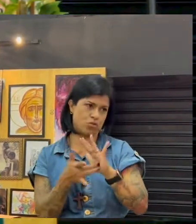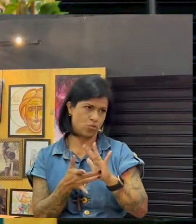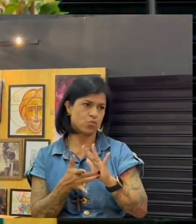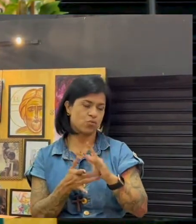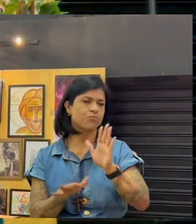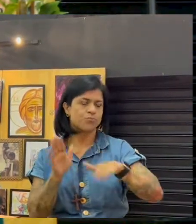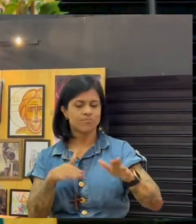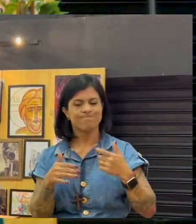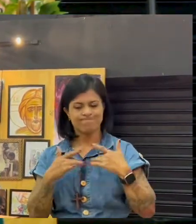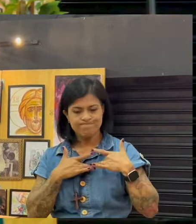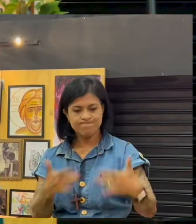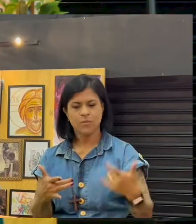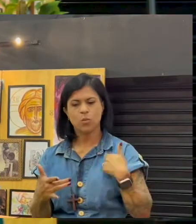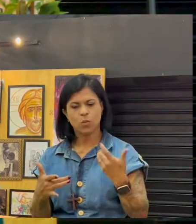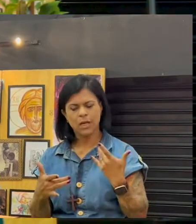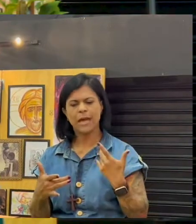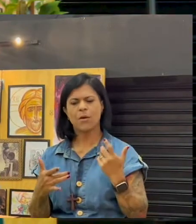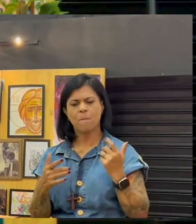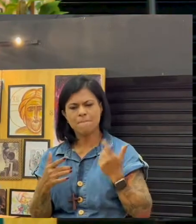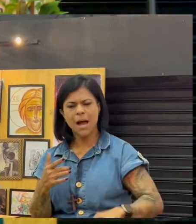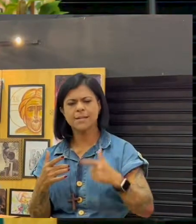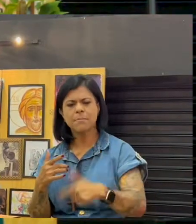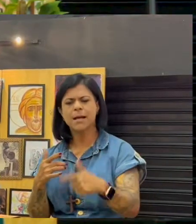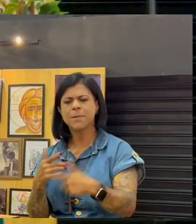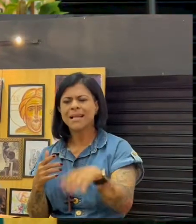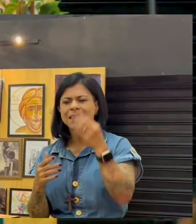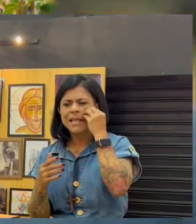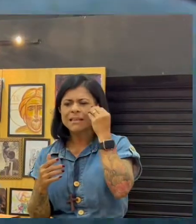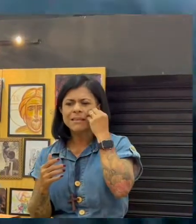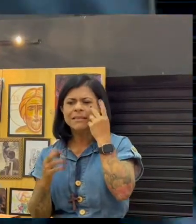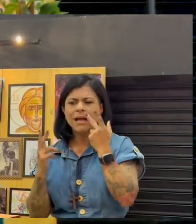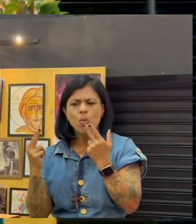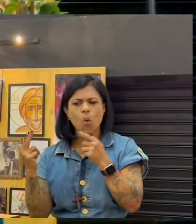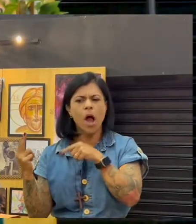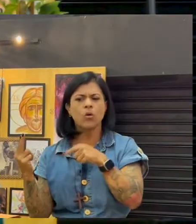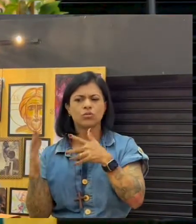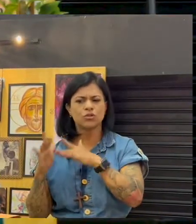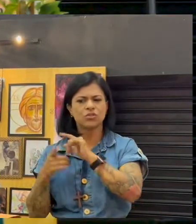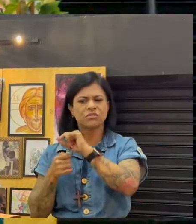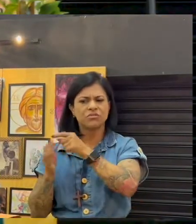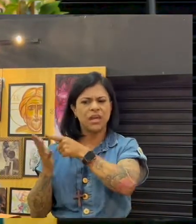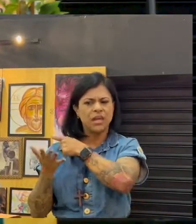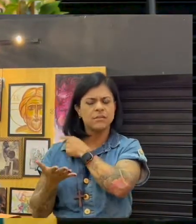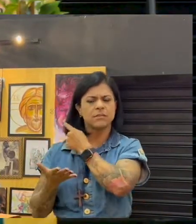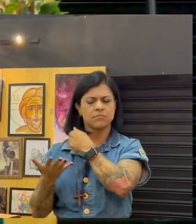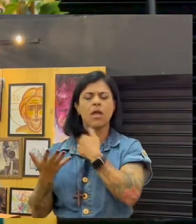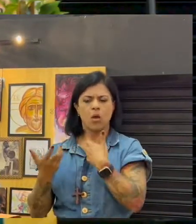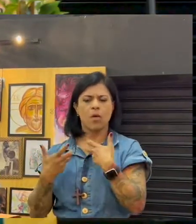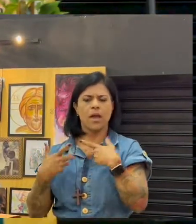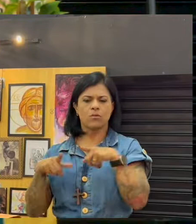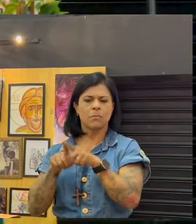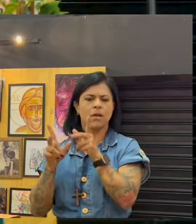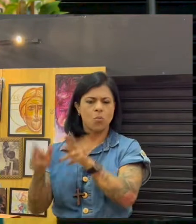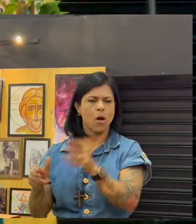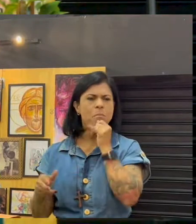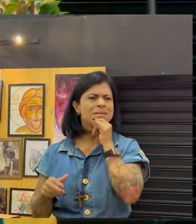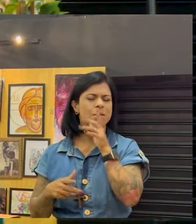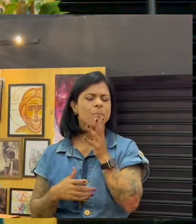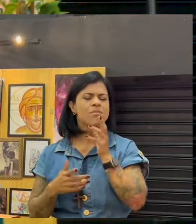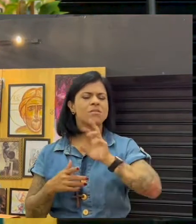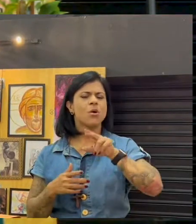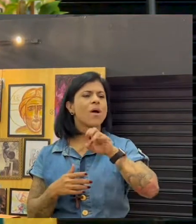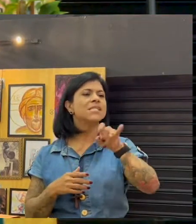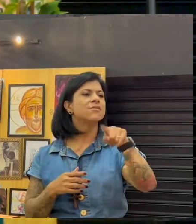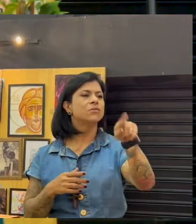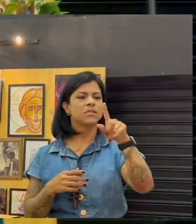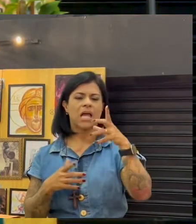também? Você tem agido da forma que Jesus agiria no seu trabalho? É isso que você está fazendo ou você está lutando para